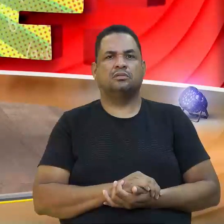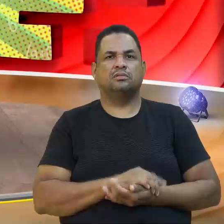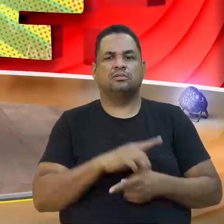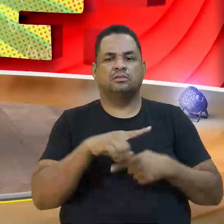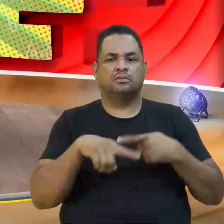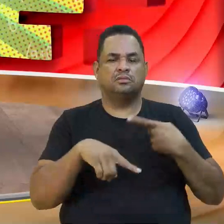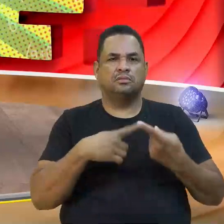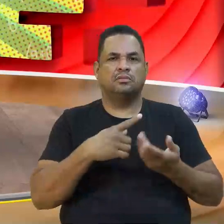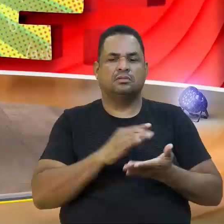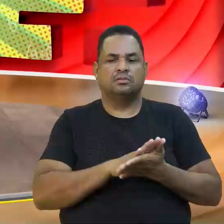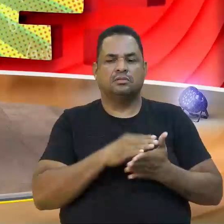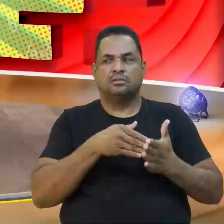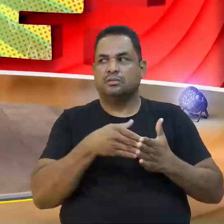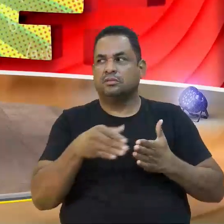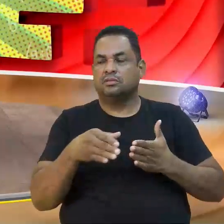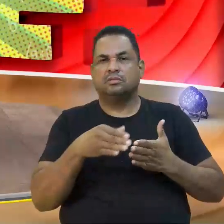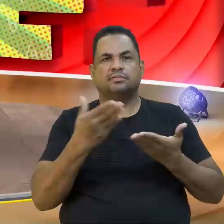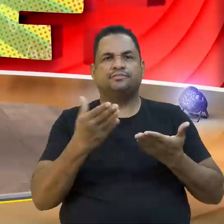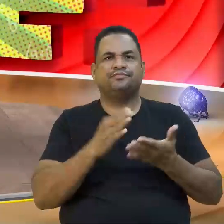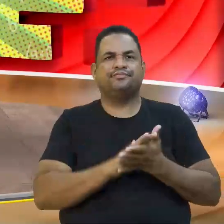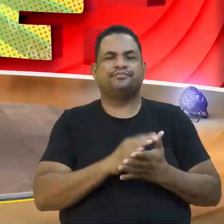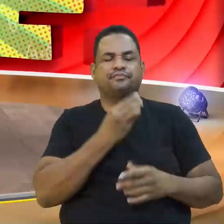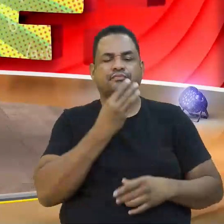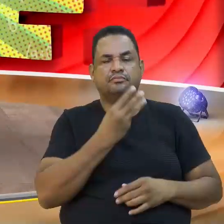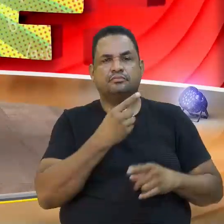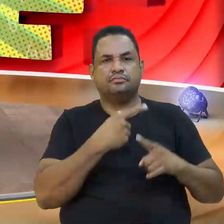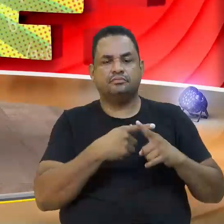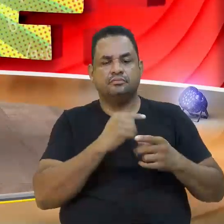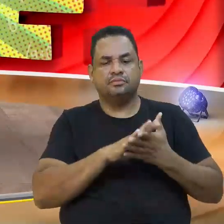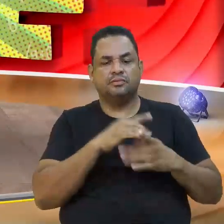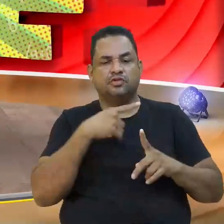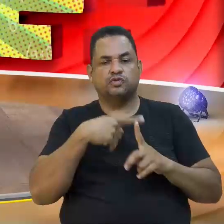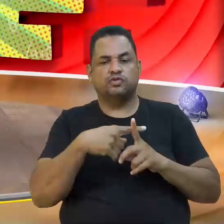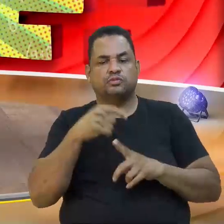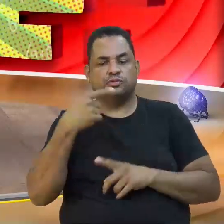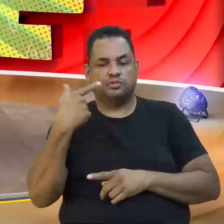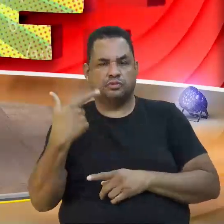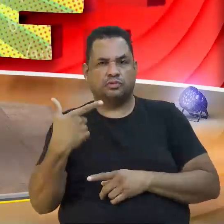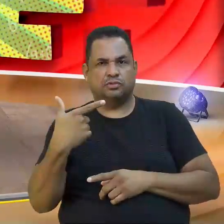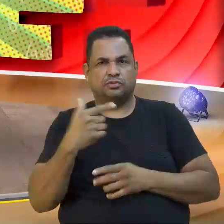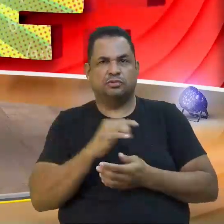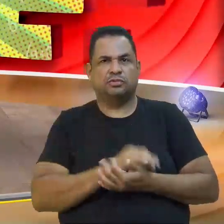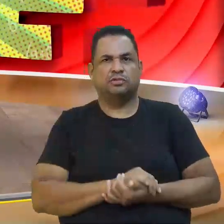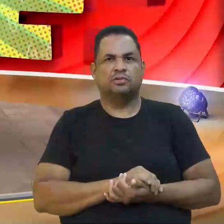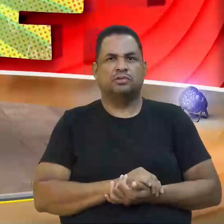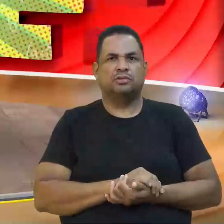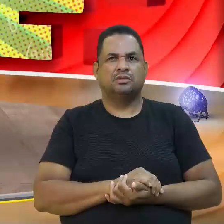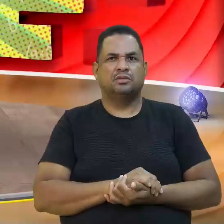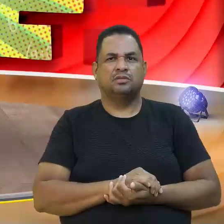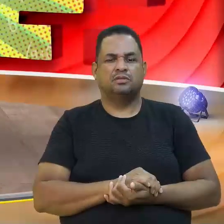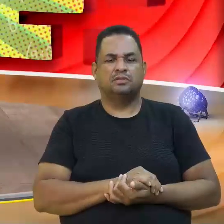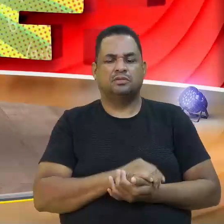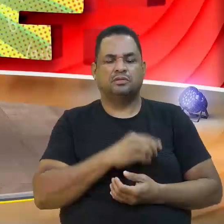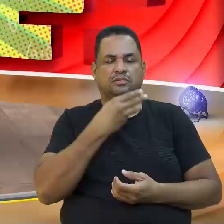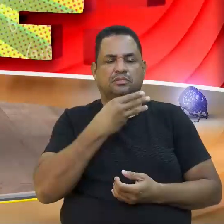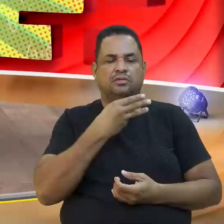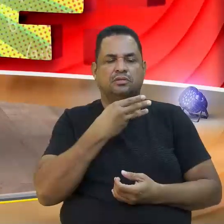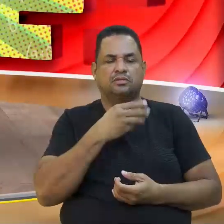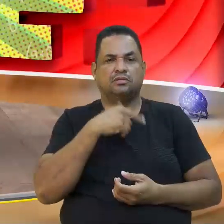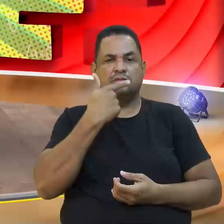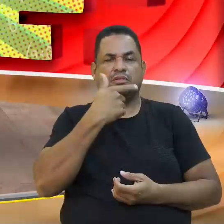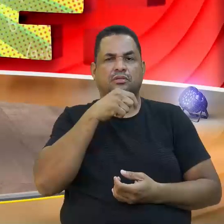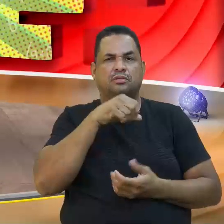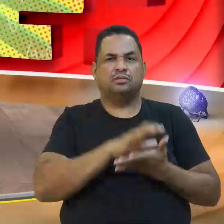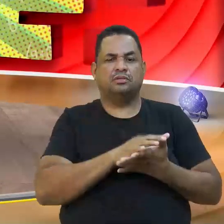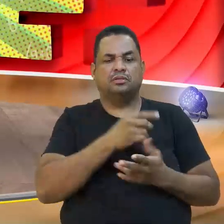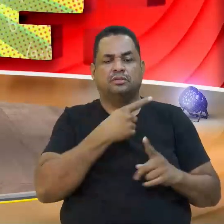né, 3 vezes o valor, que é 3 vezes 3, e depois soma com 2. Ah, peraí, então se eu vou 3 ao quadrado, 9. 3 vezes 3,